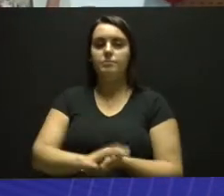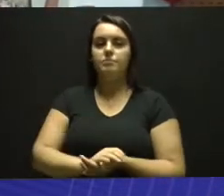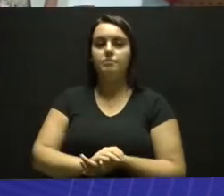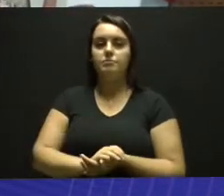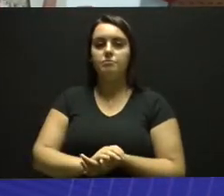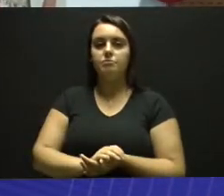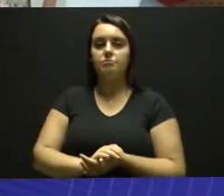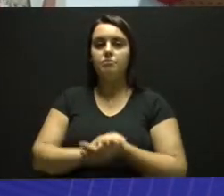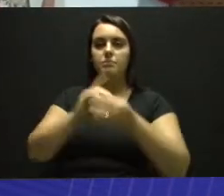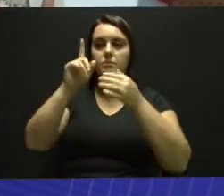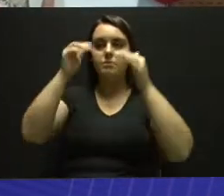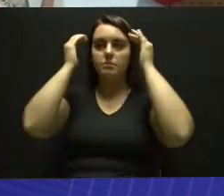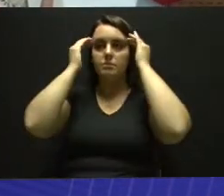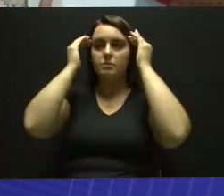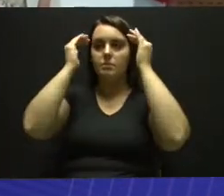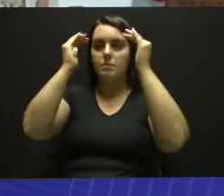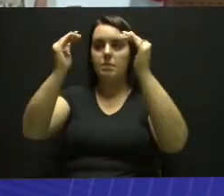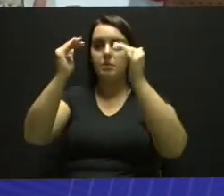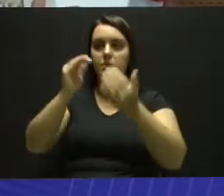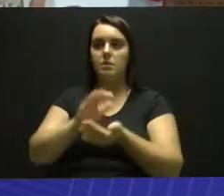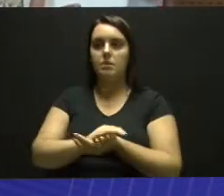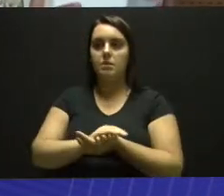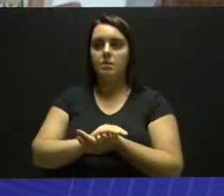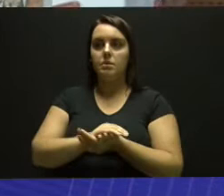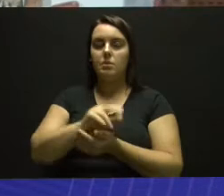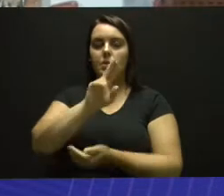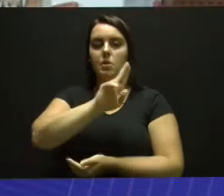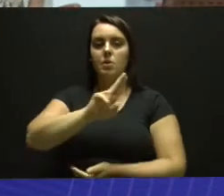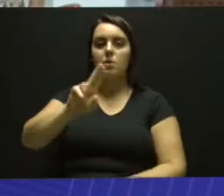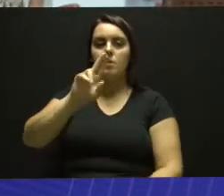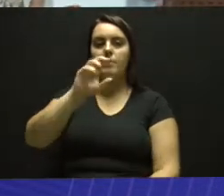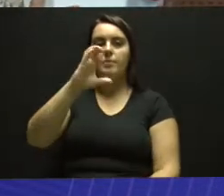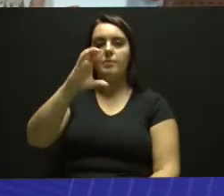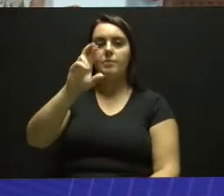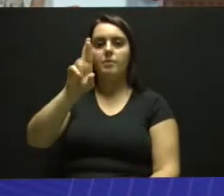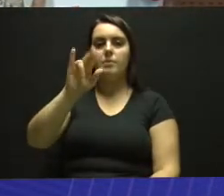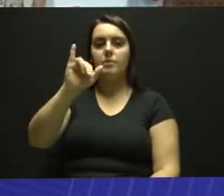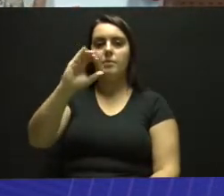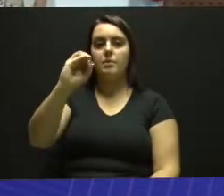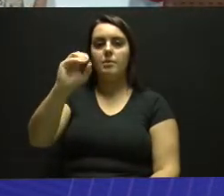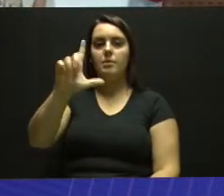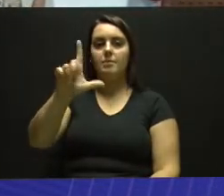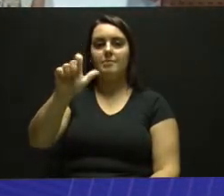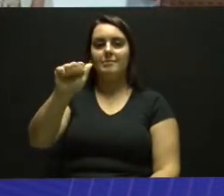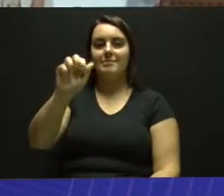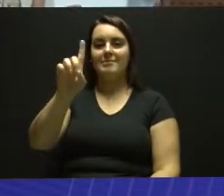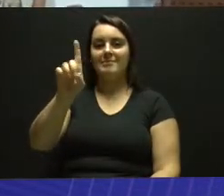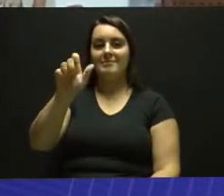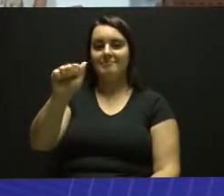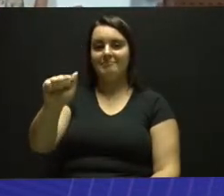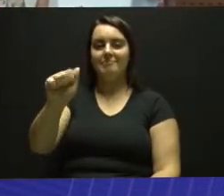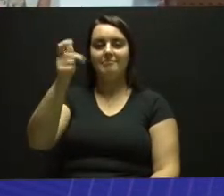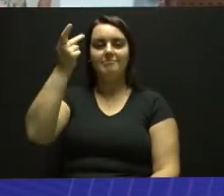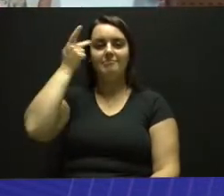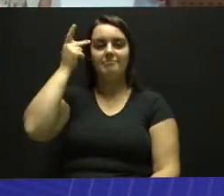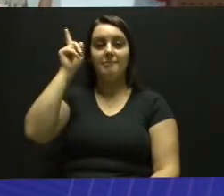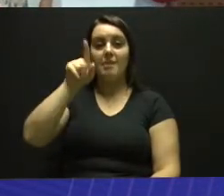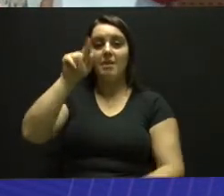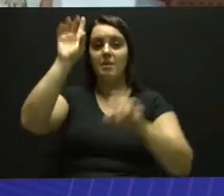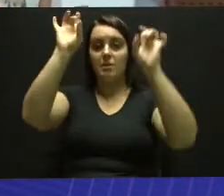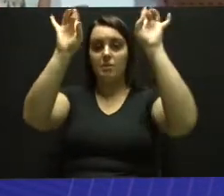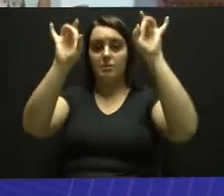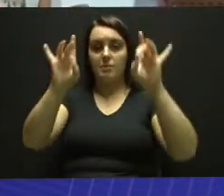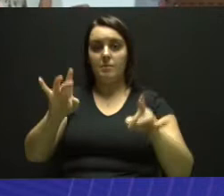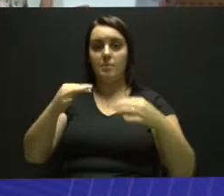é modelo oficial da grife criou lado de são paulo que tem seu trabalho voltado exclusivamente para